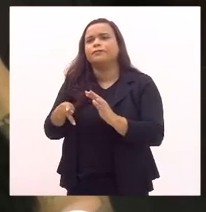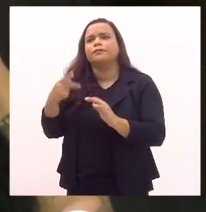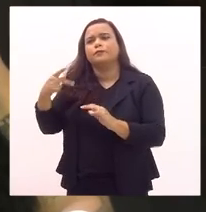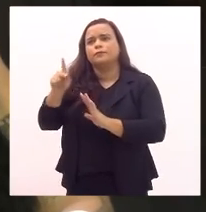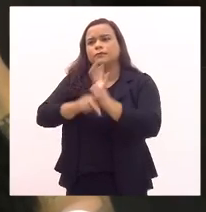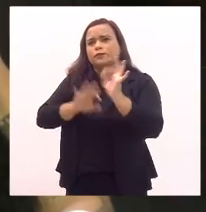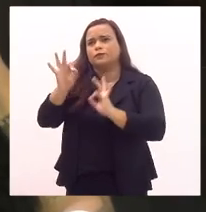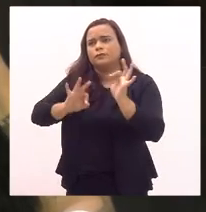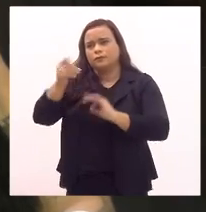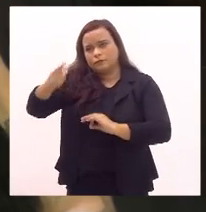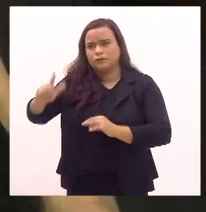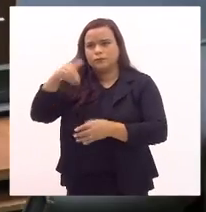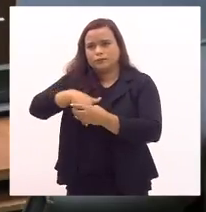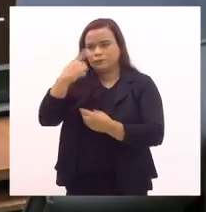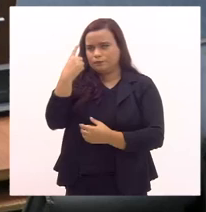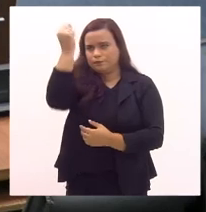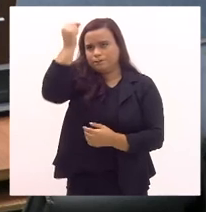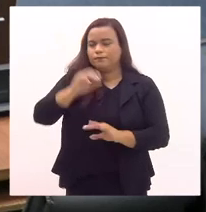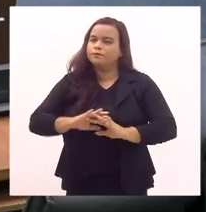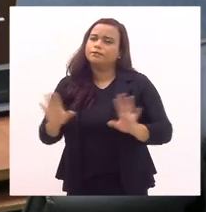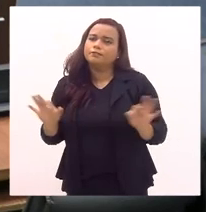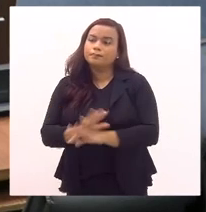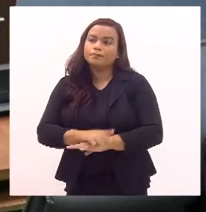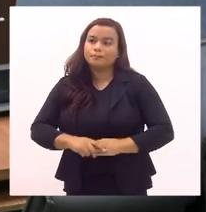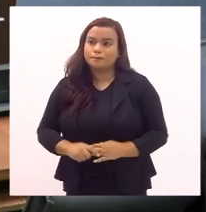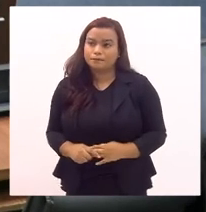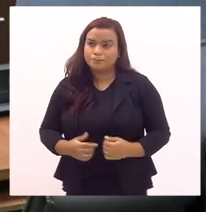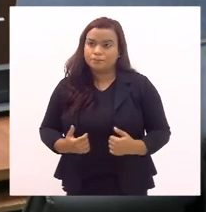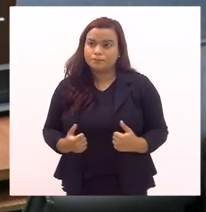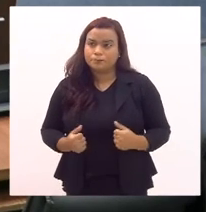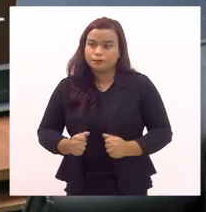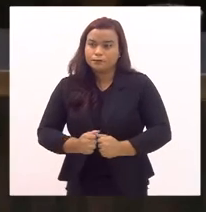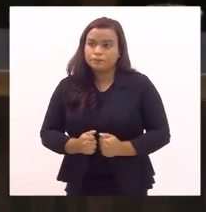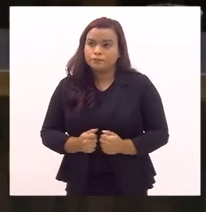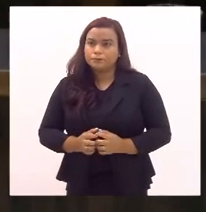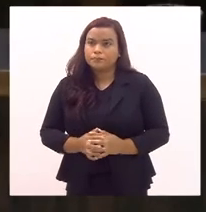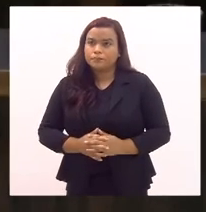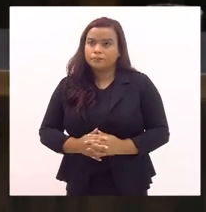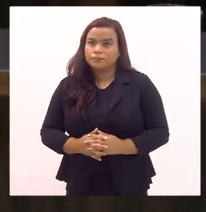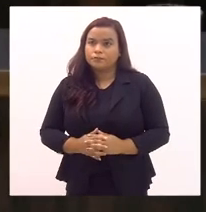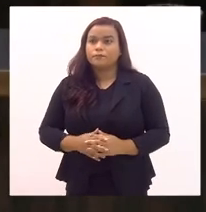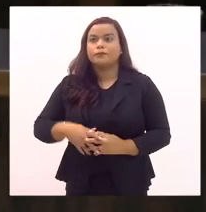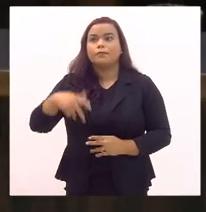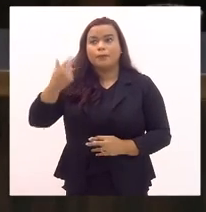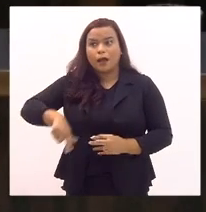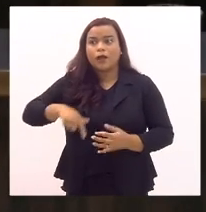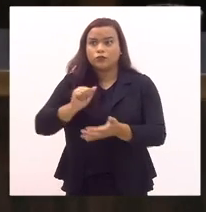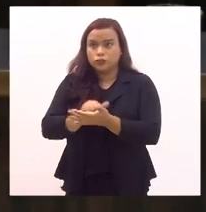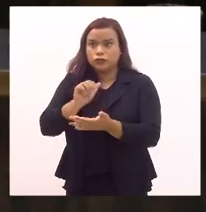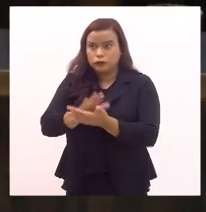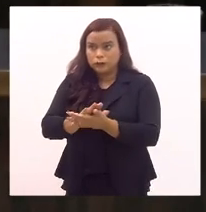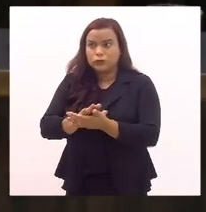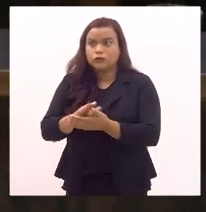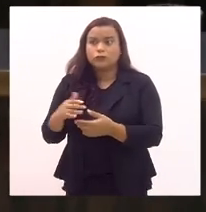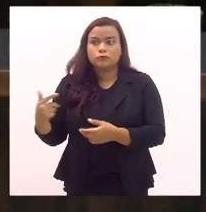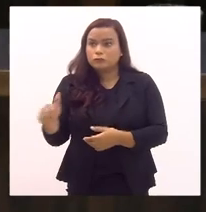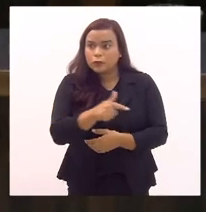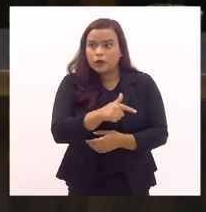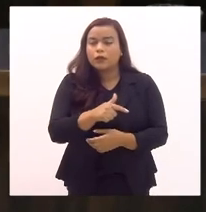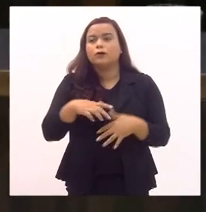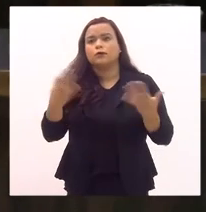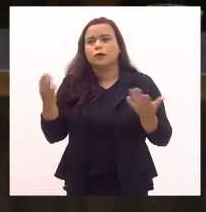projeto de reeleição é isso E aí as dores escrito o presidente